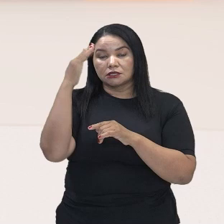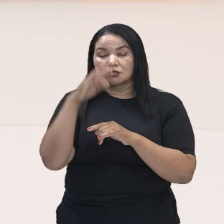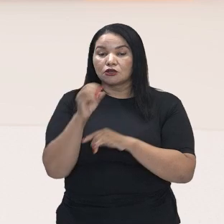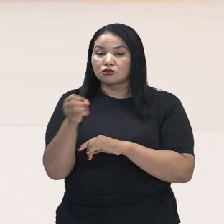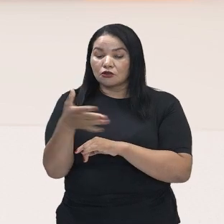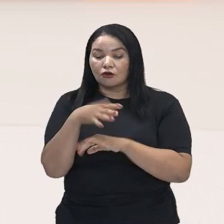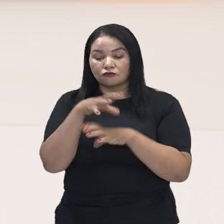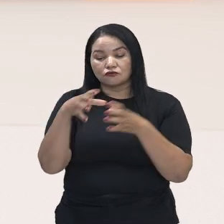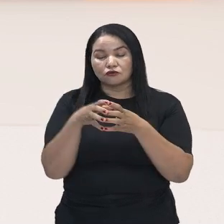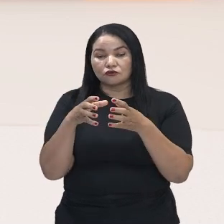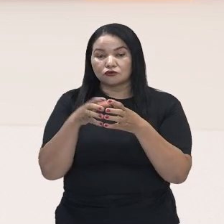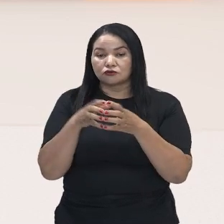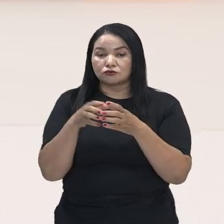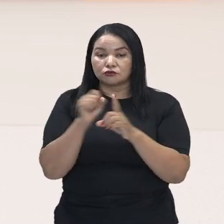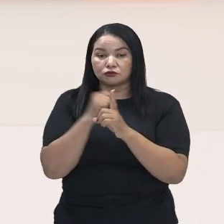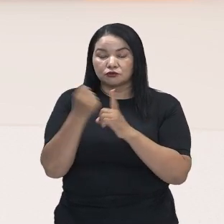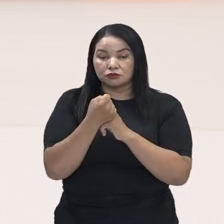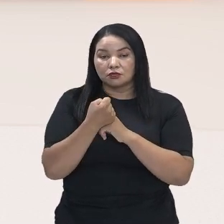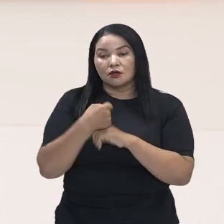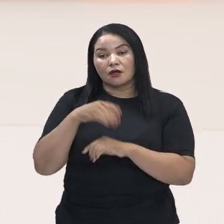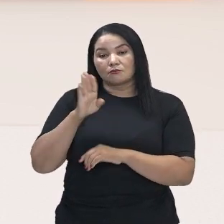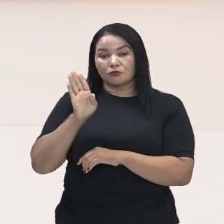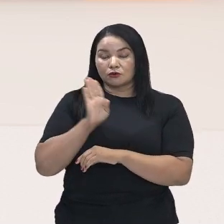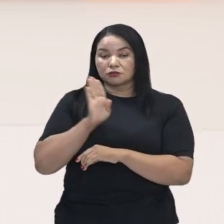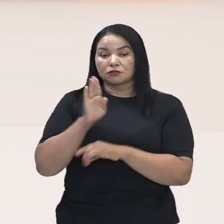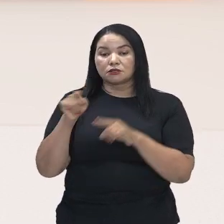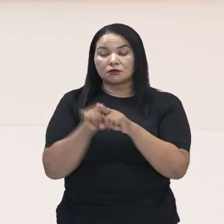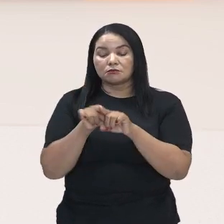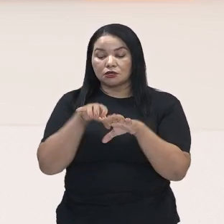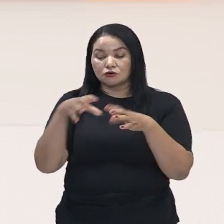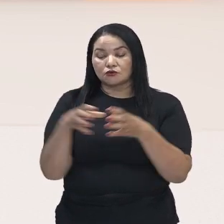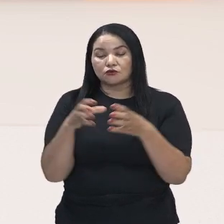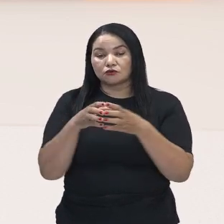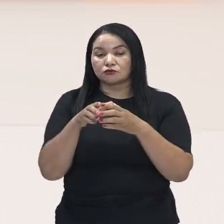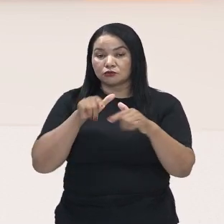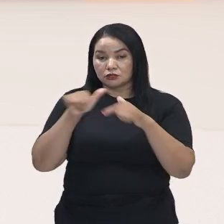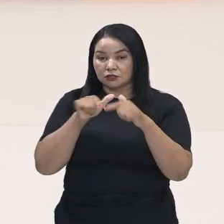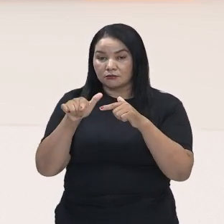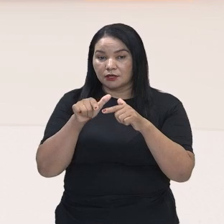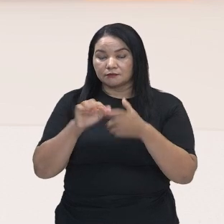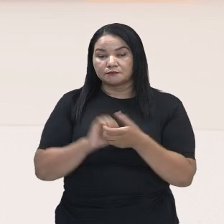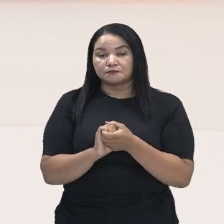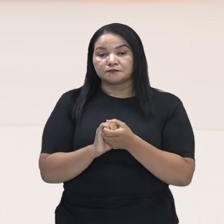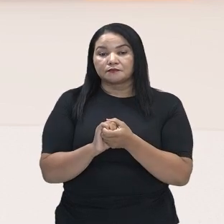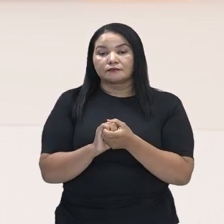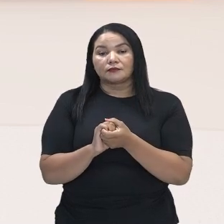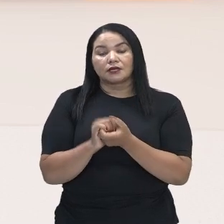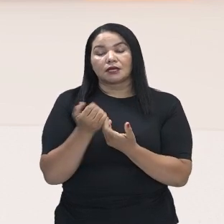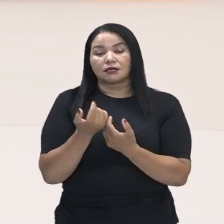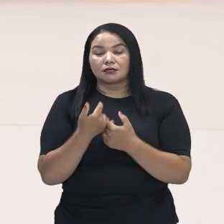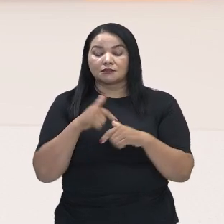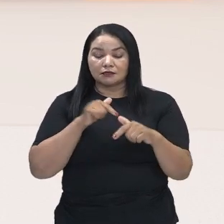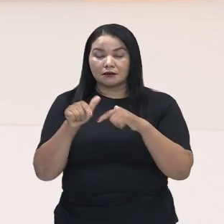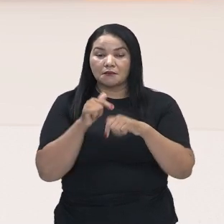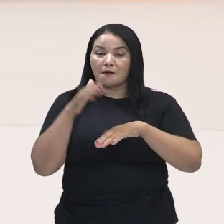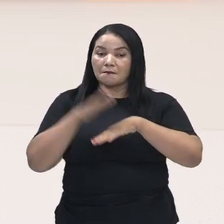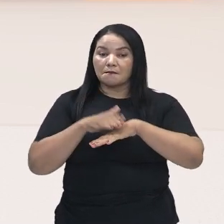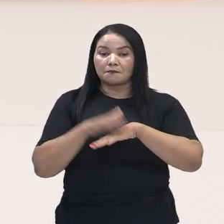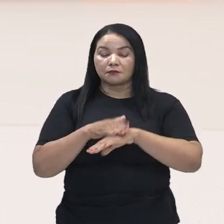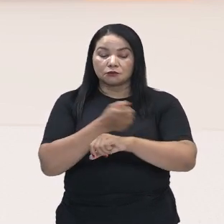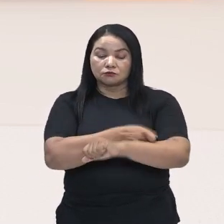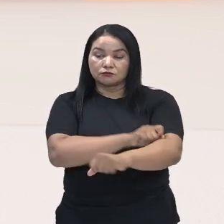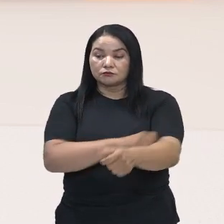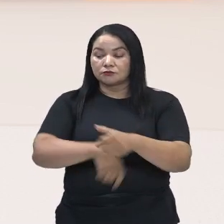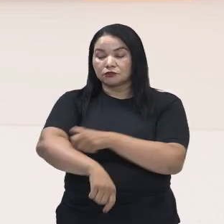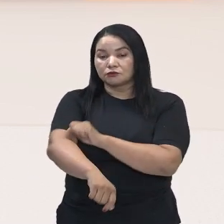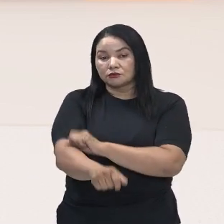classes sociais, a burguesia e o proletariado, que é aquele que vai doar a sua força de trabalho, seu sustento, e